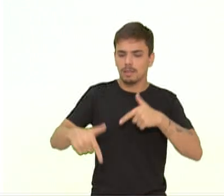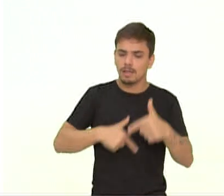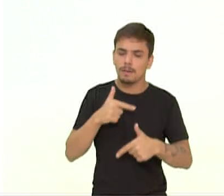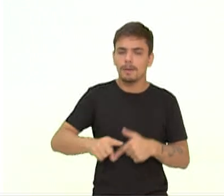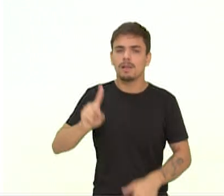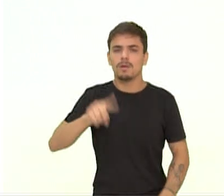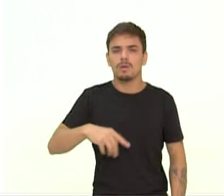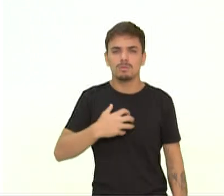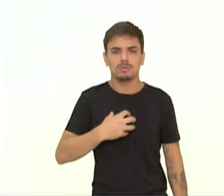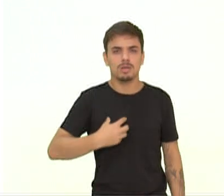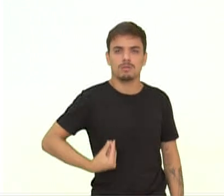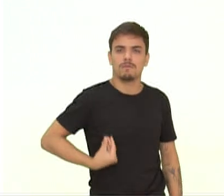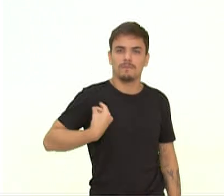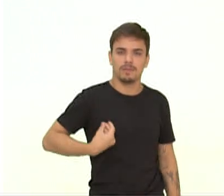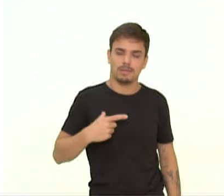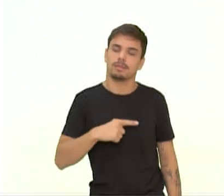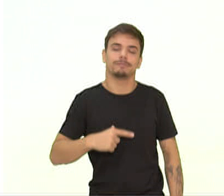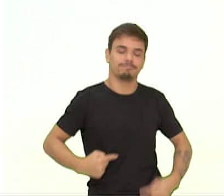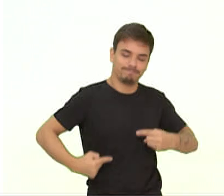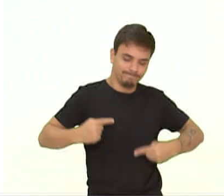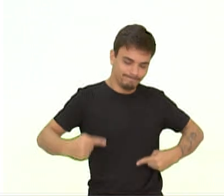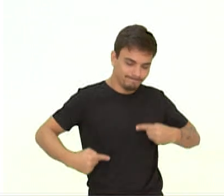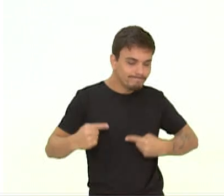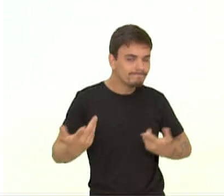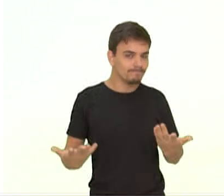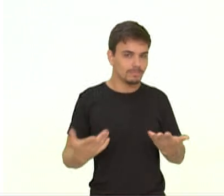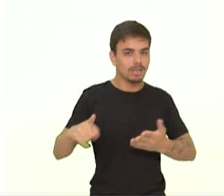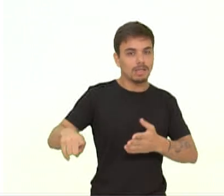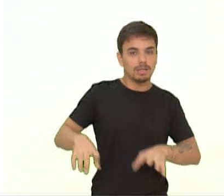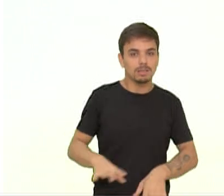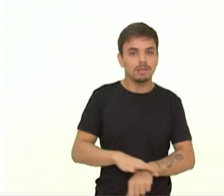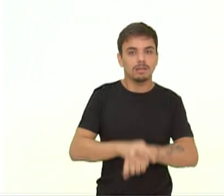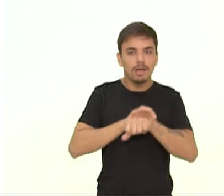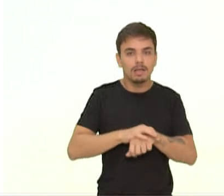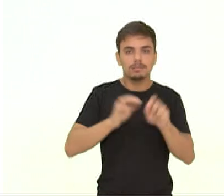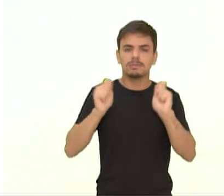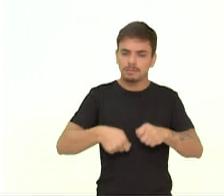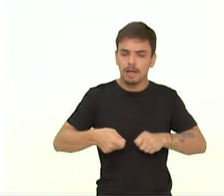vida, apesar dos desafios. Ele garante que dá para